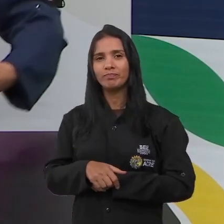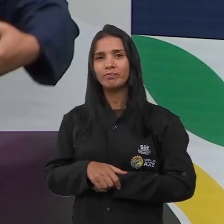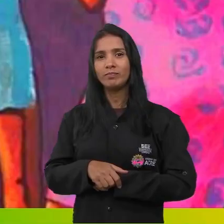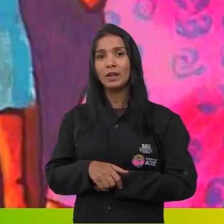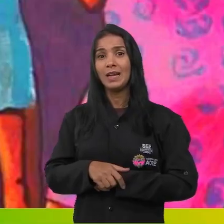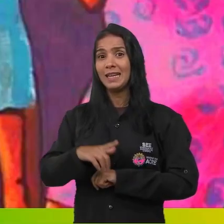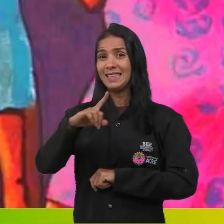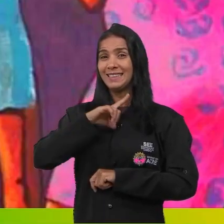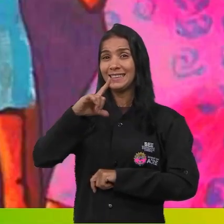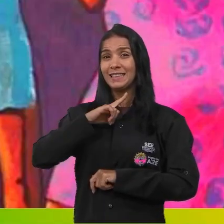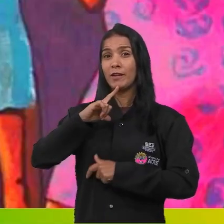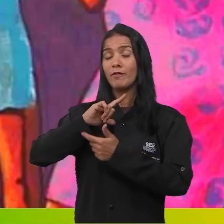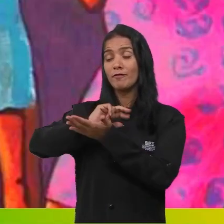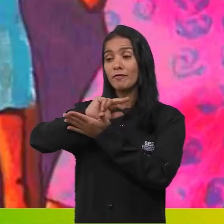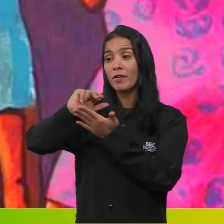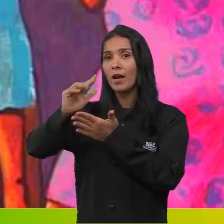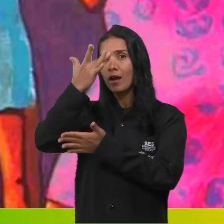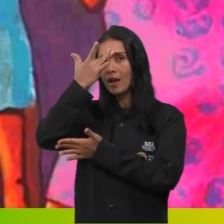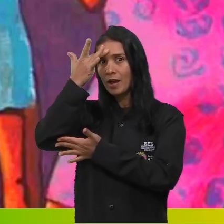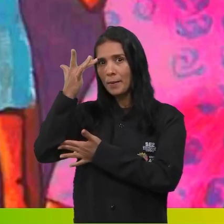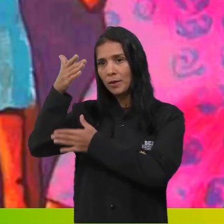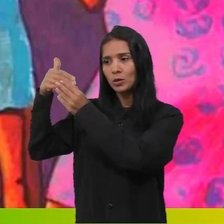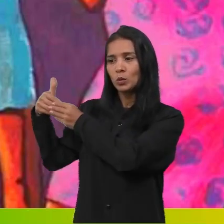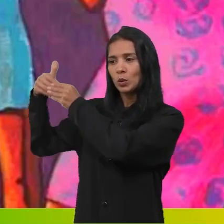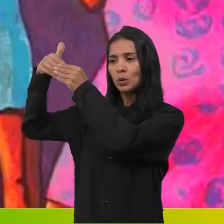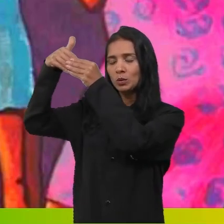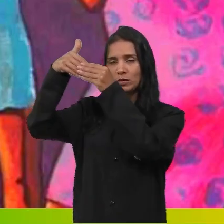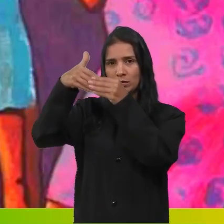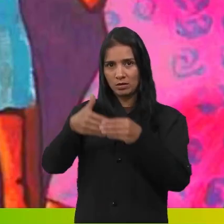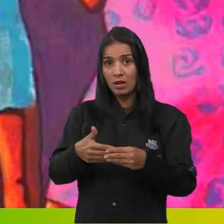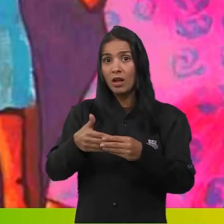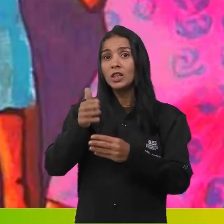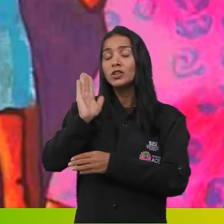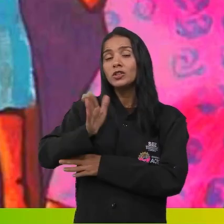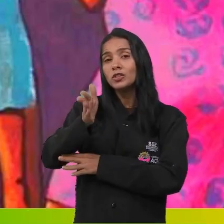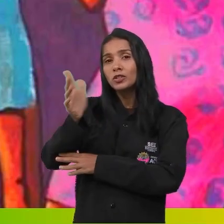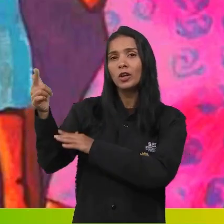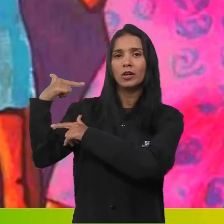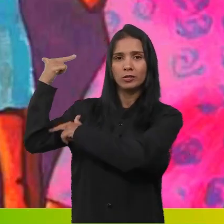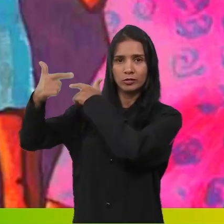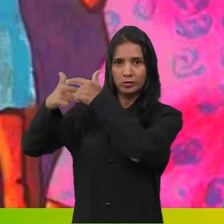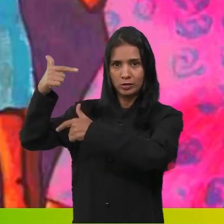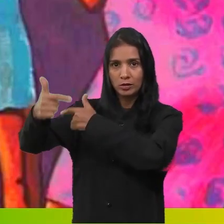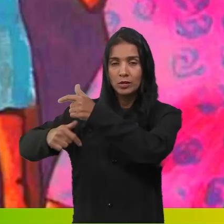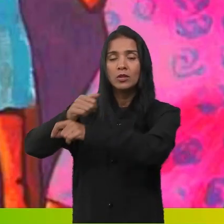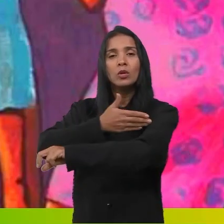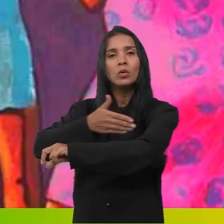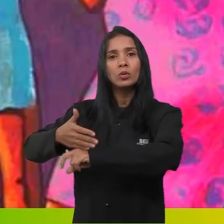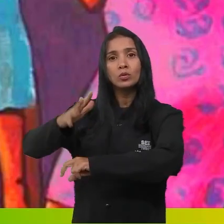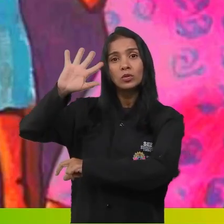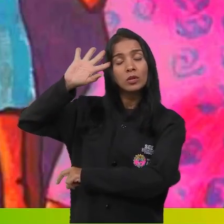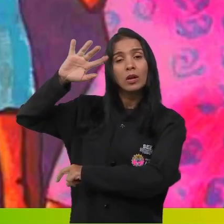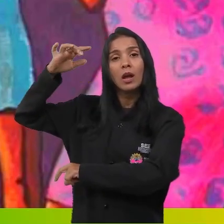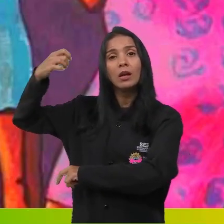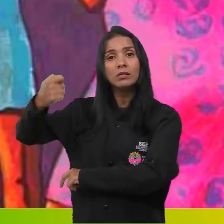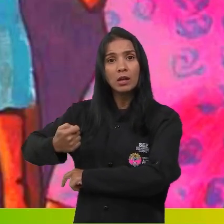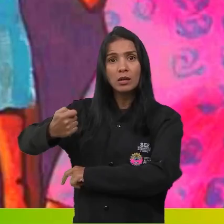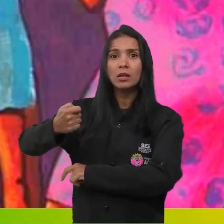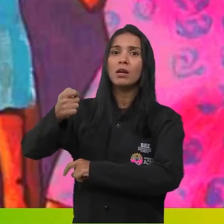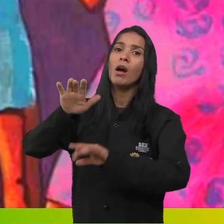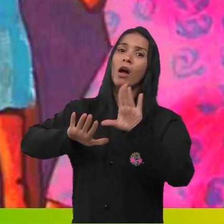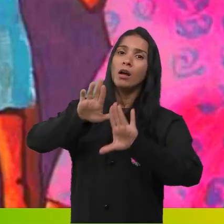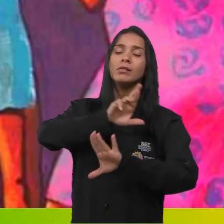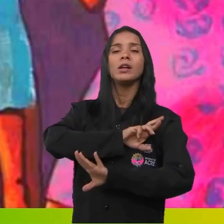muitos desses migrantes já traziam consigo a herança africana, tanto na religiosidade quanto nas